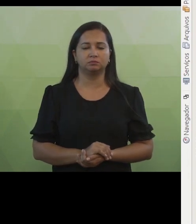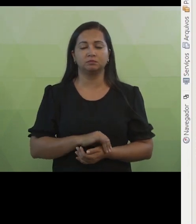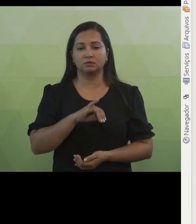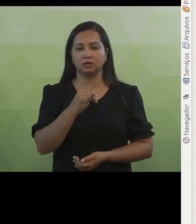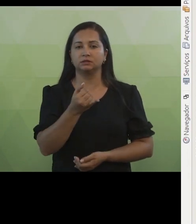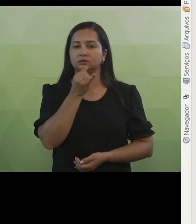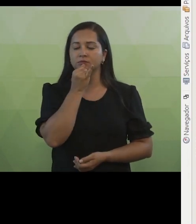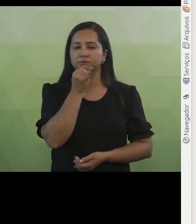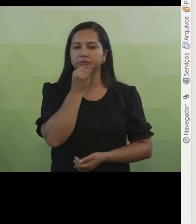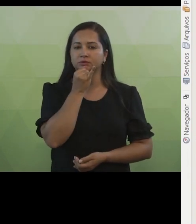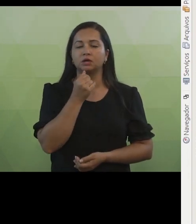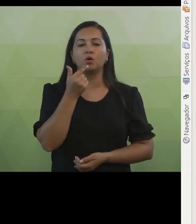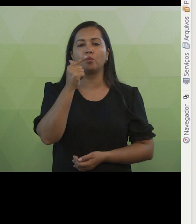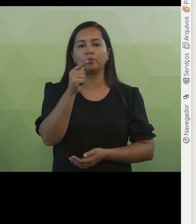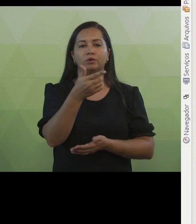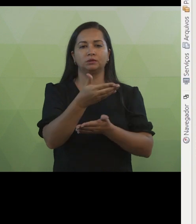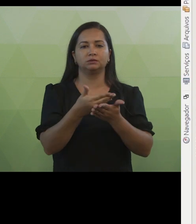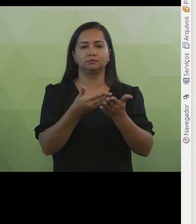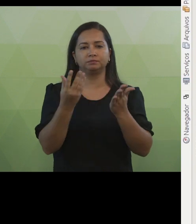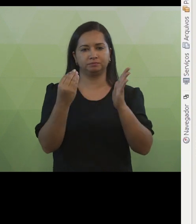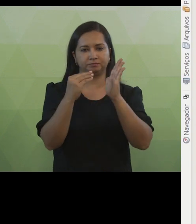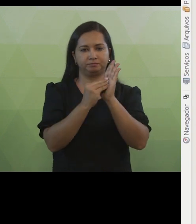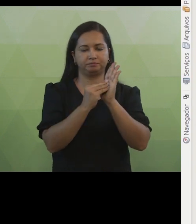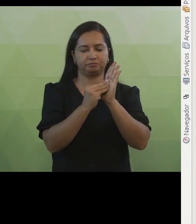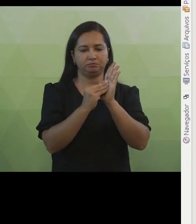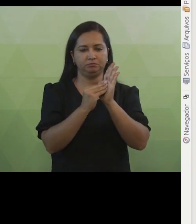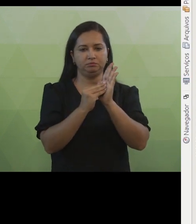E, por exemplo, vou colocar outra mensagem.